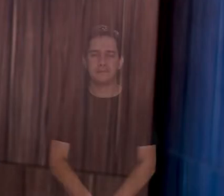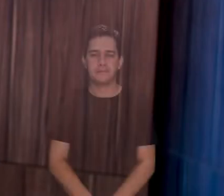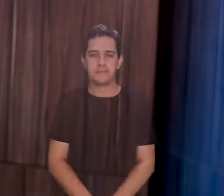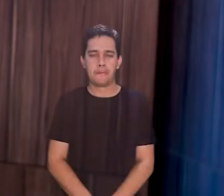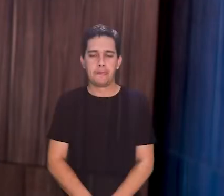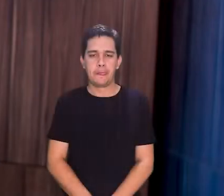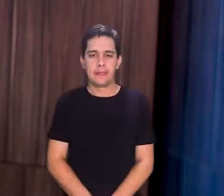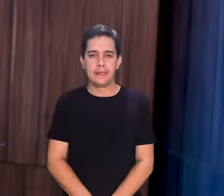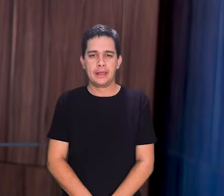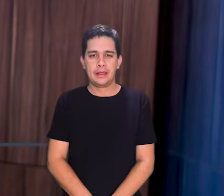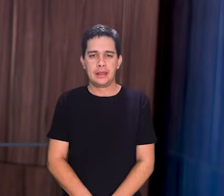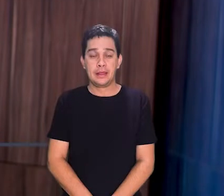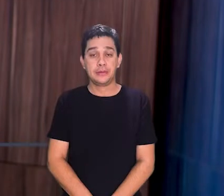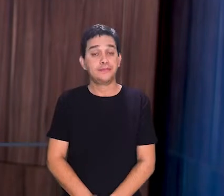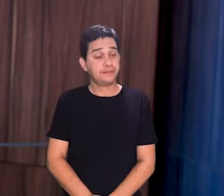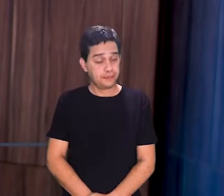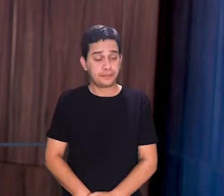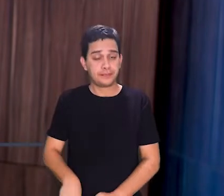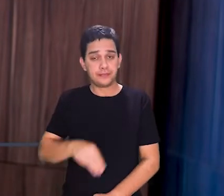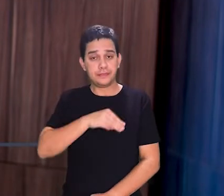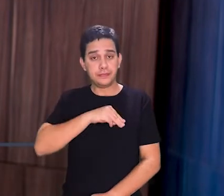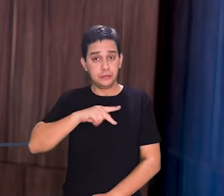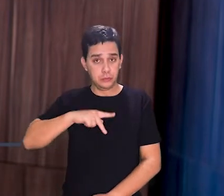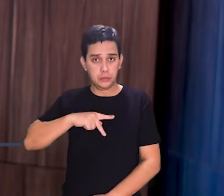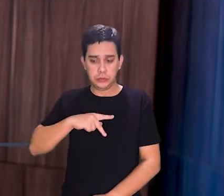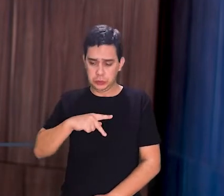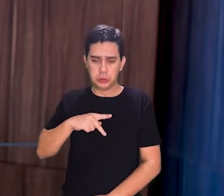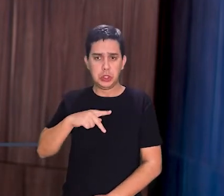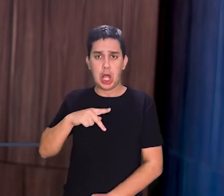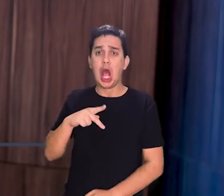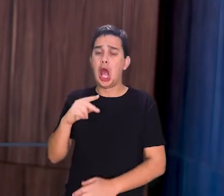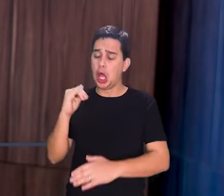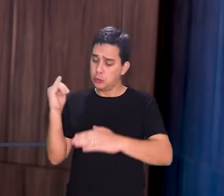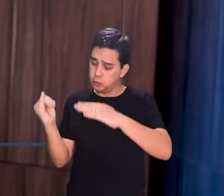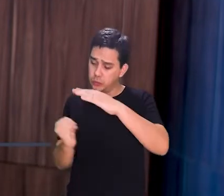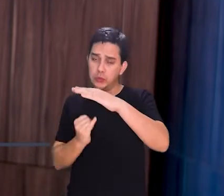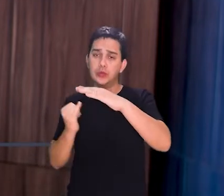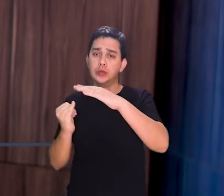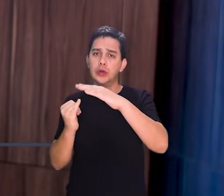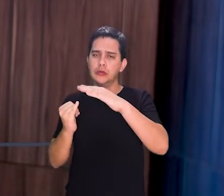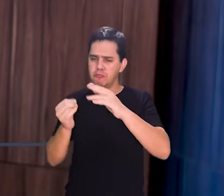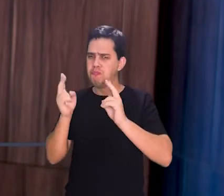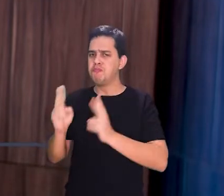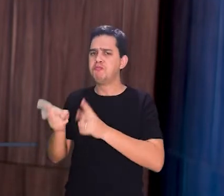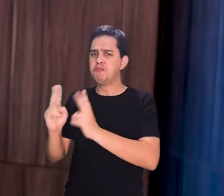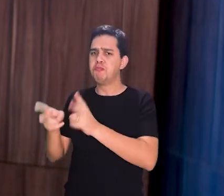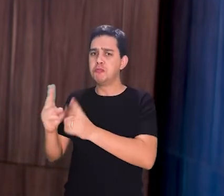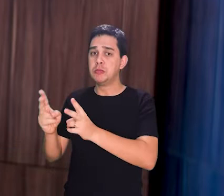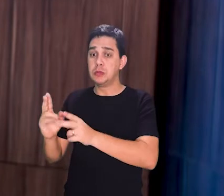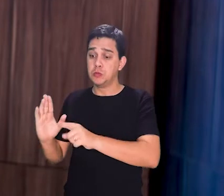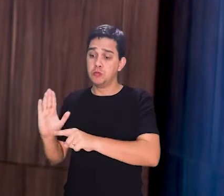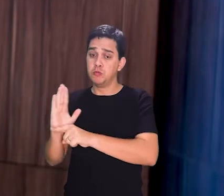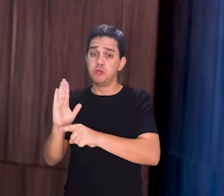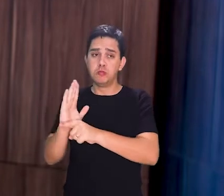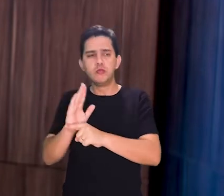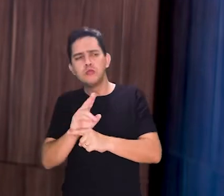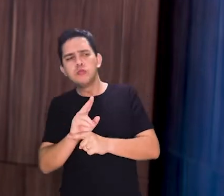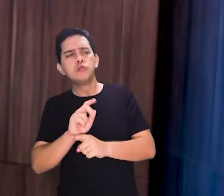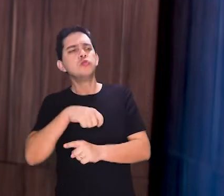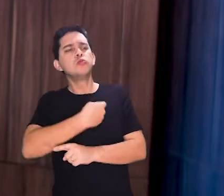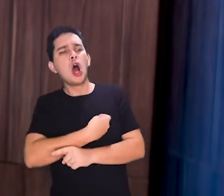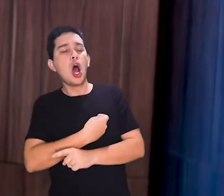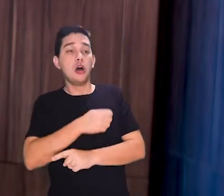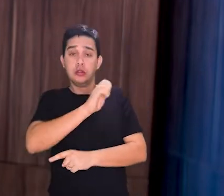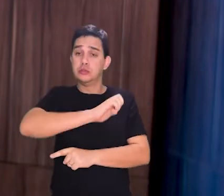O Ministério Público é instituição permanente, essencial à função jurisdicional do Estado. Mas você sabe quais são as